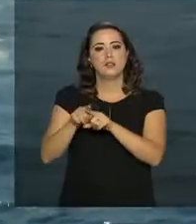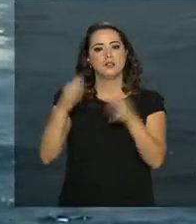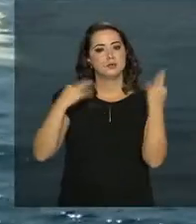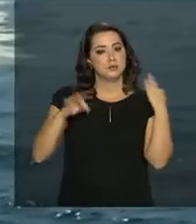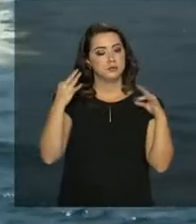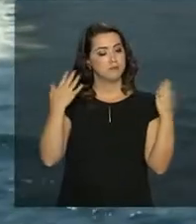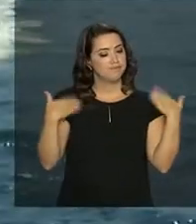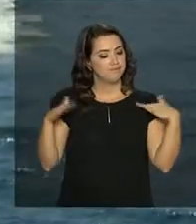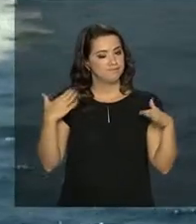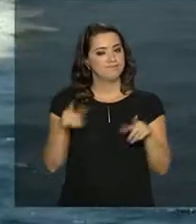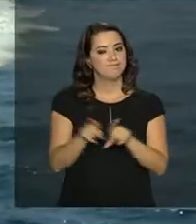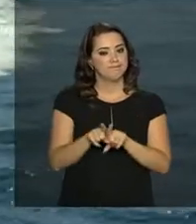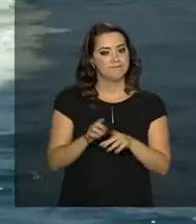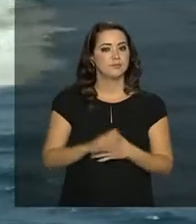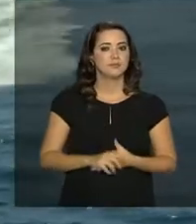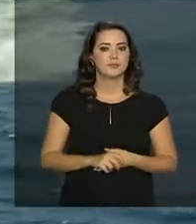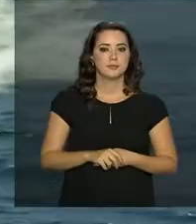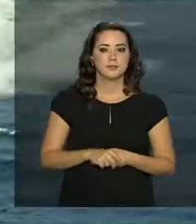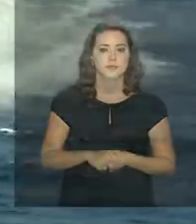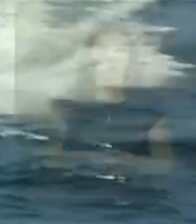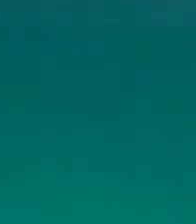lazer.